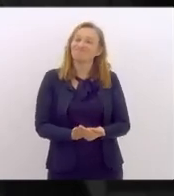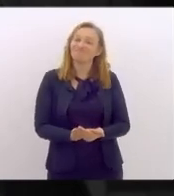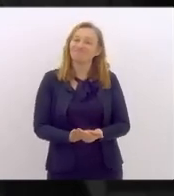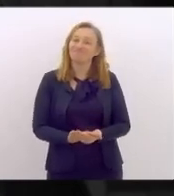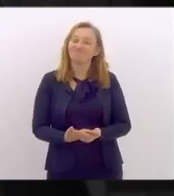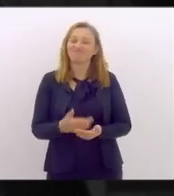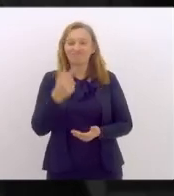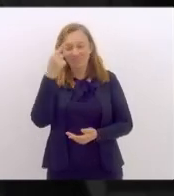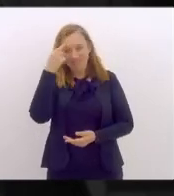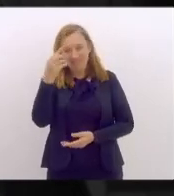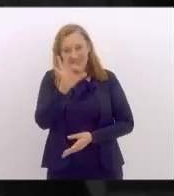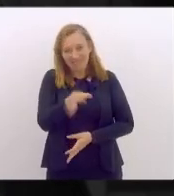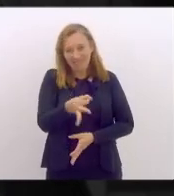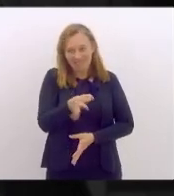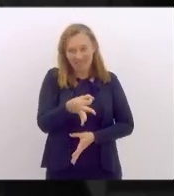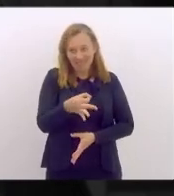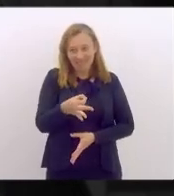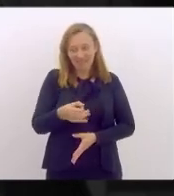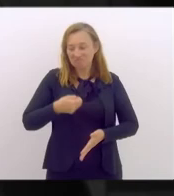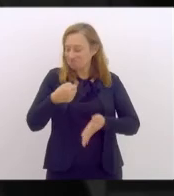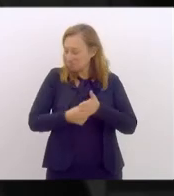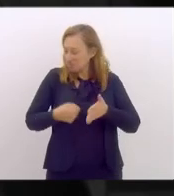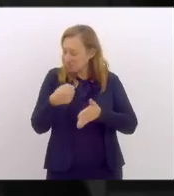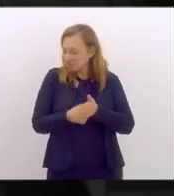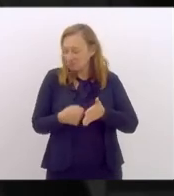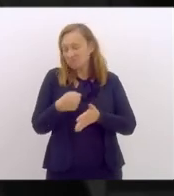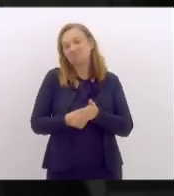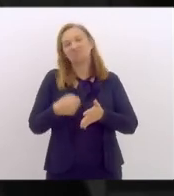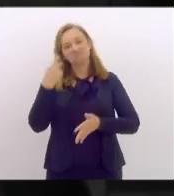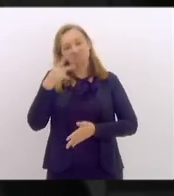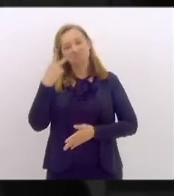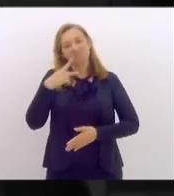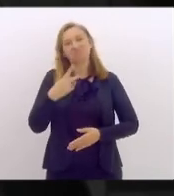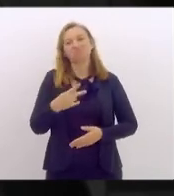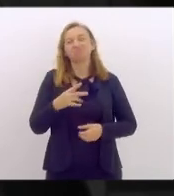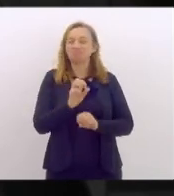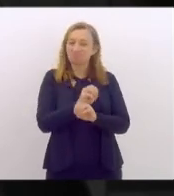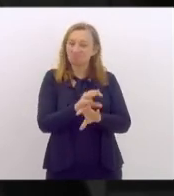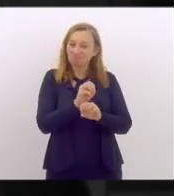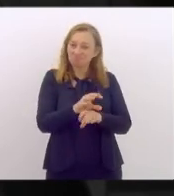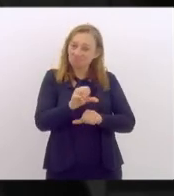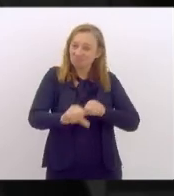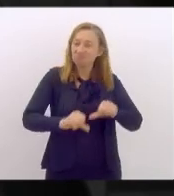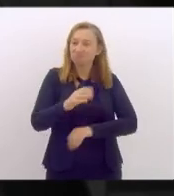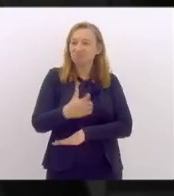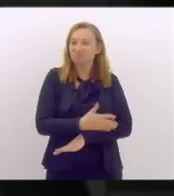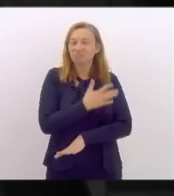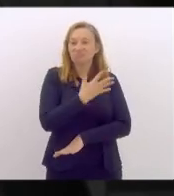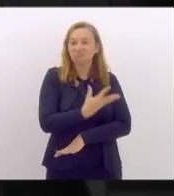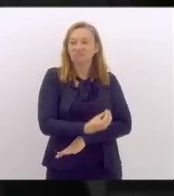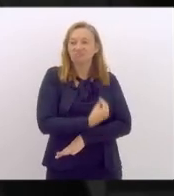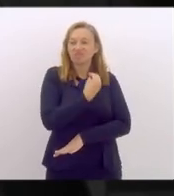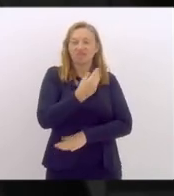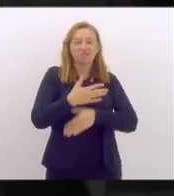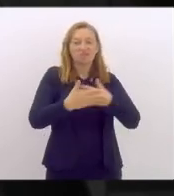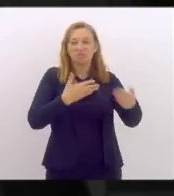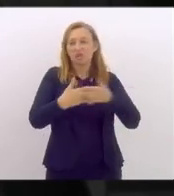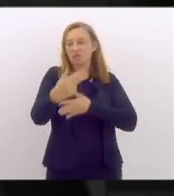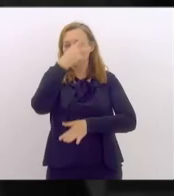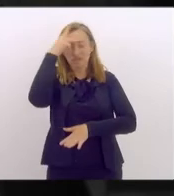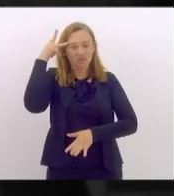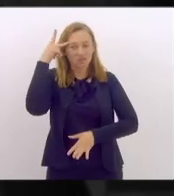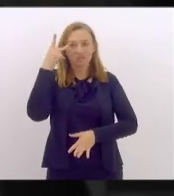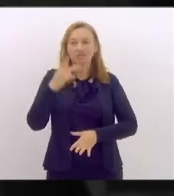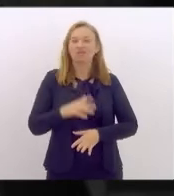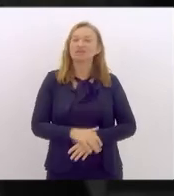quase uma obsessão e a Razão da minha luta política que a educação pode transformar a vida de qualquer pessoa desde que as